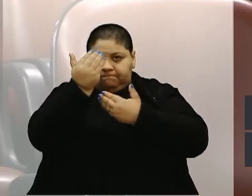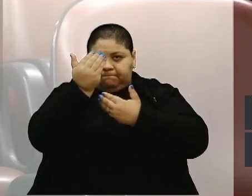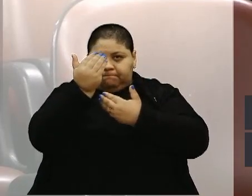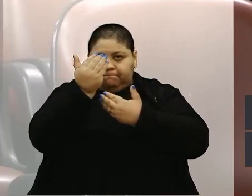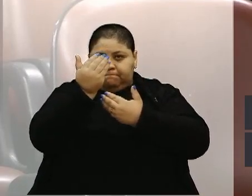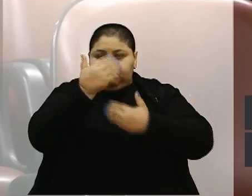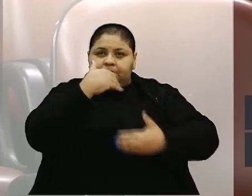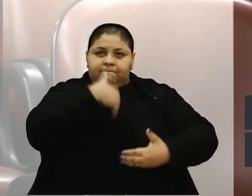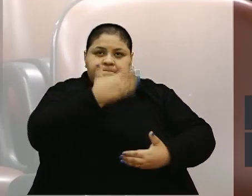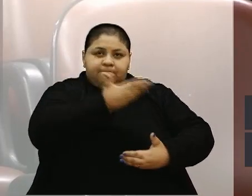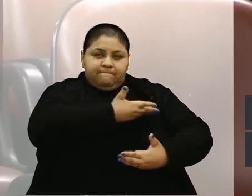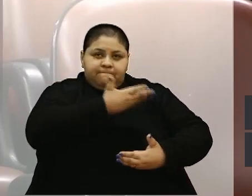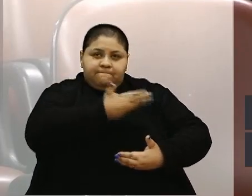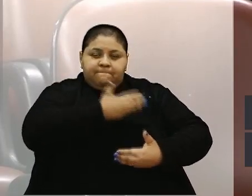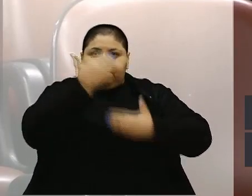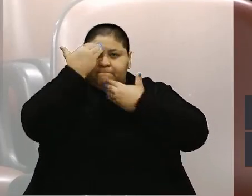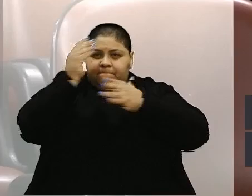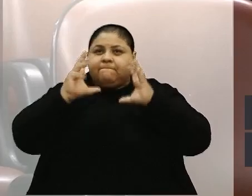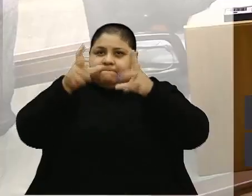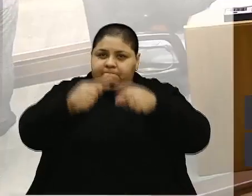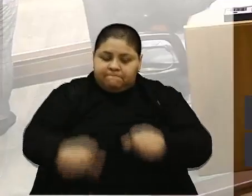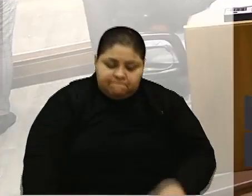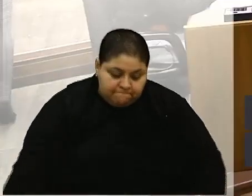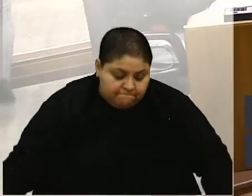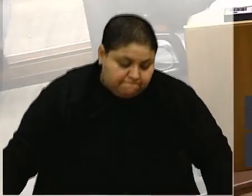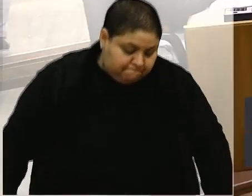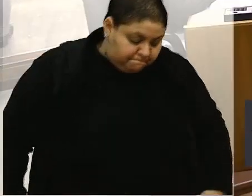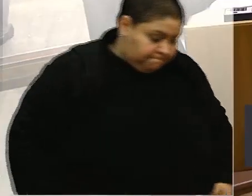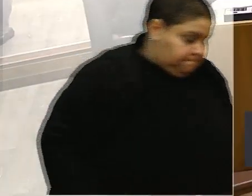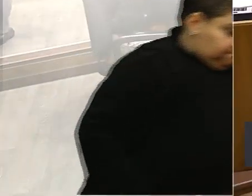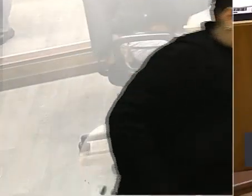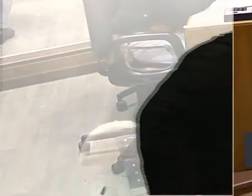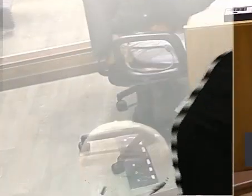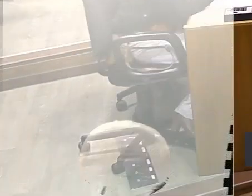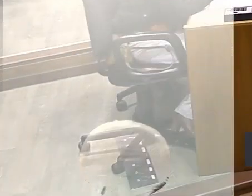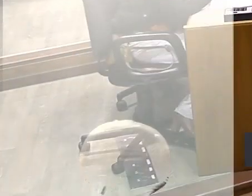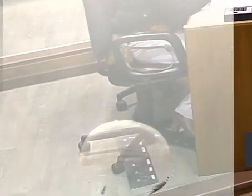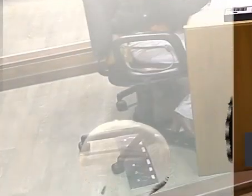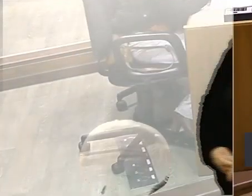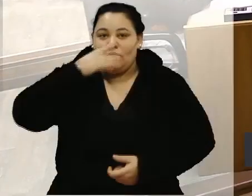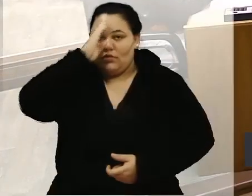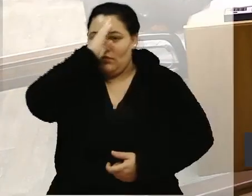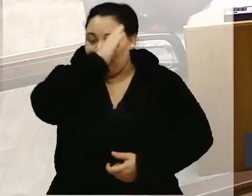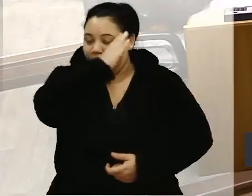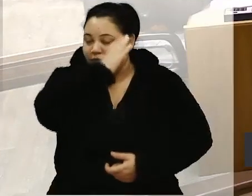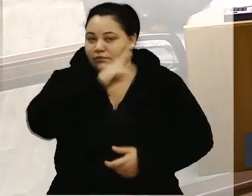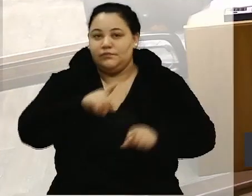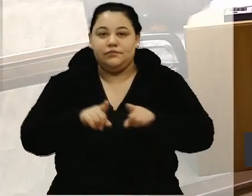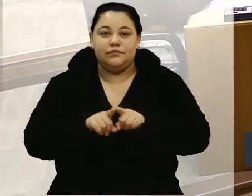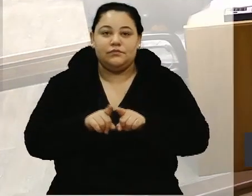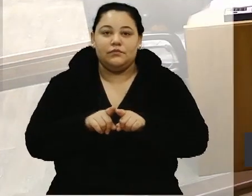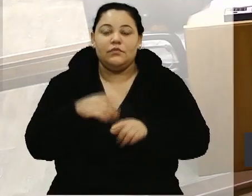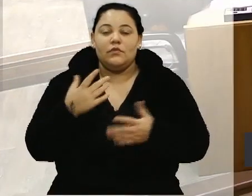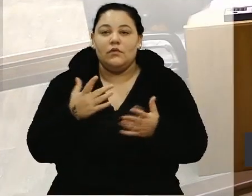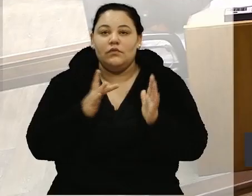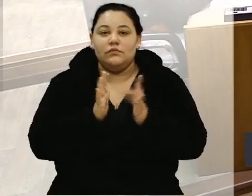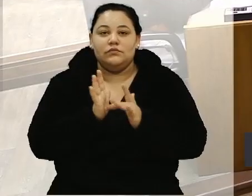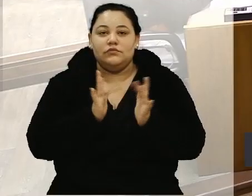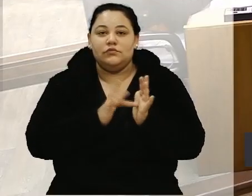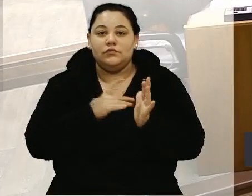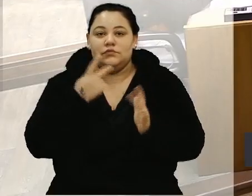meu amigo, e muito obrigado aí a todos. Em nome da bancada do programa... Enquanto Jesus falava,